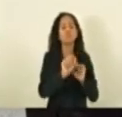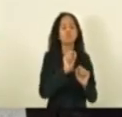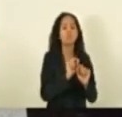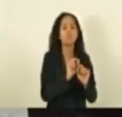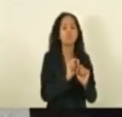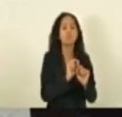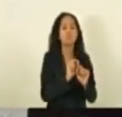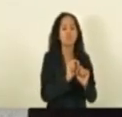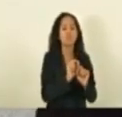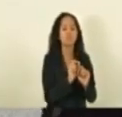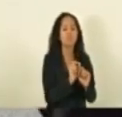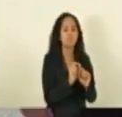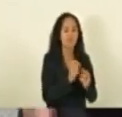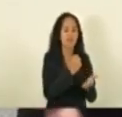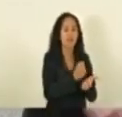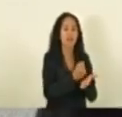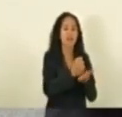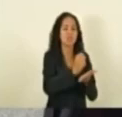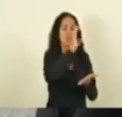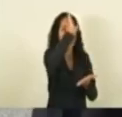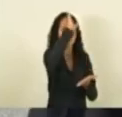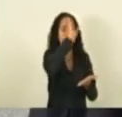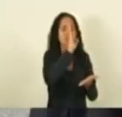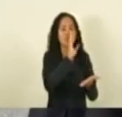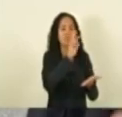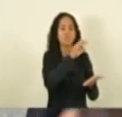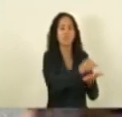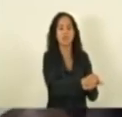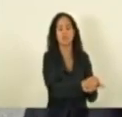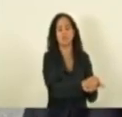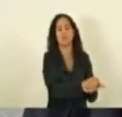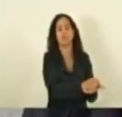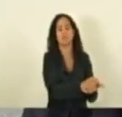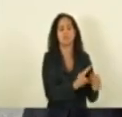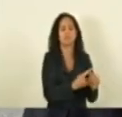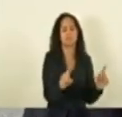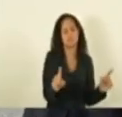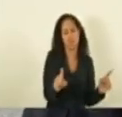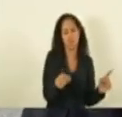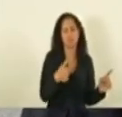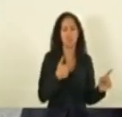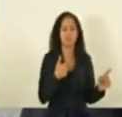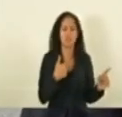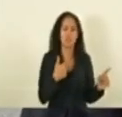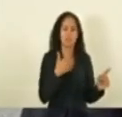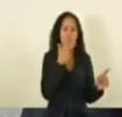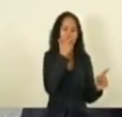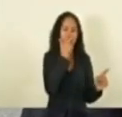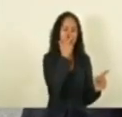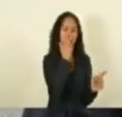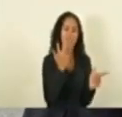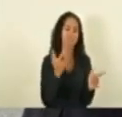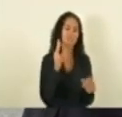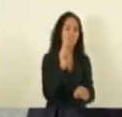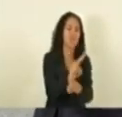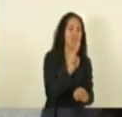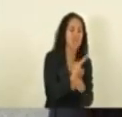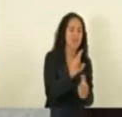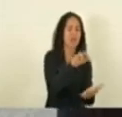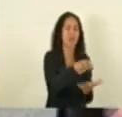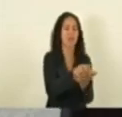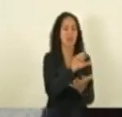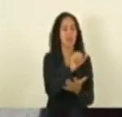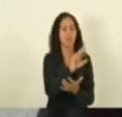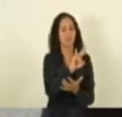isenção dos cartórios para fazer o registro. Como parece que sempre há uma proteção dos cartórios, alegando que